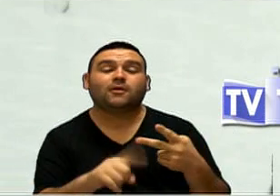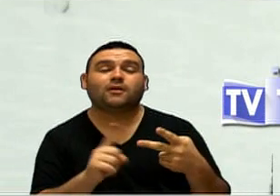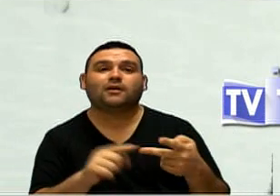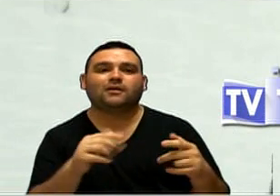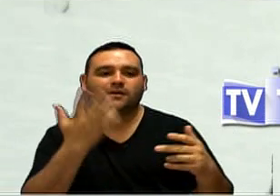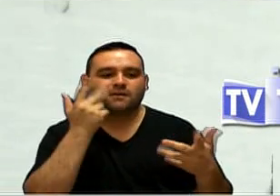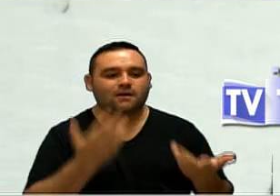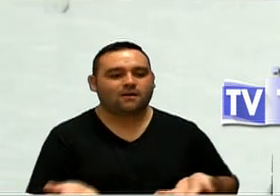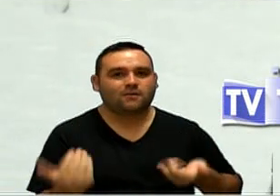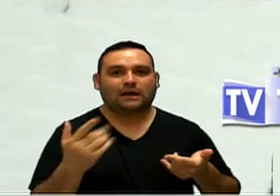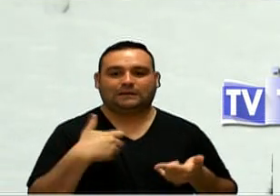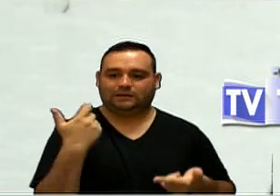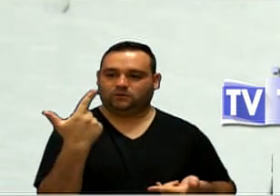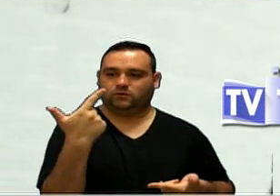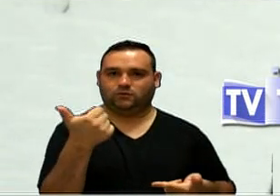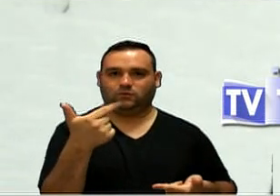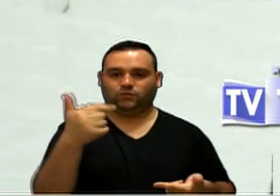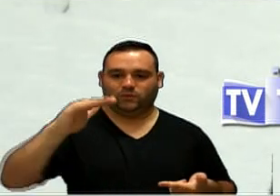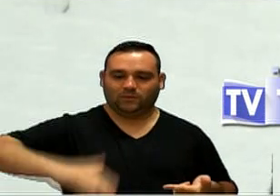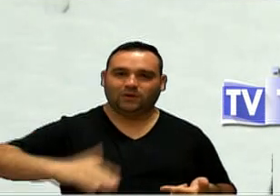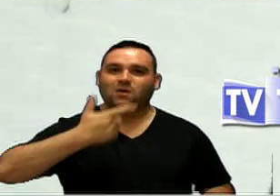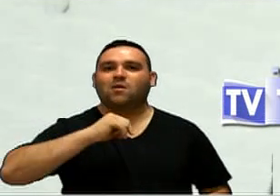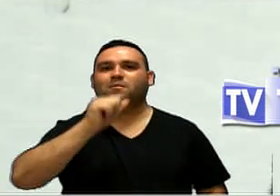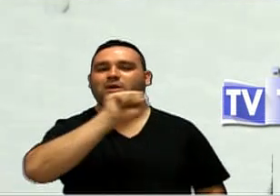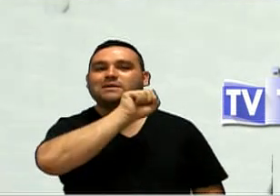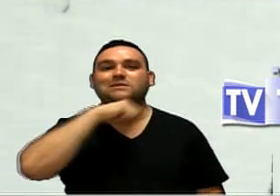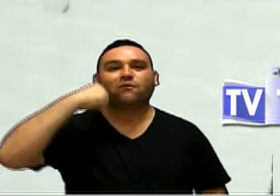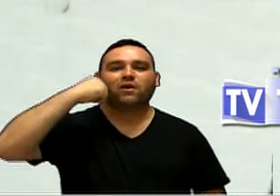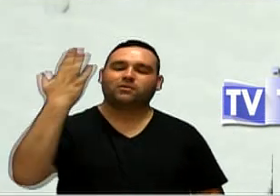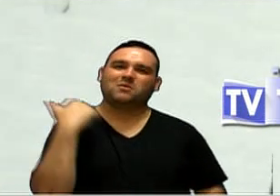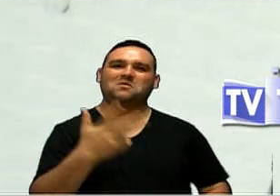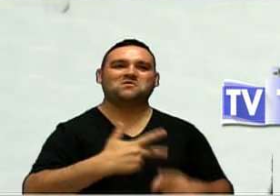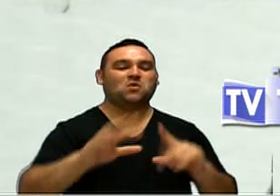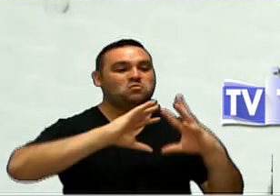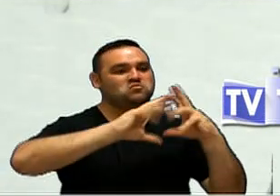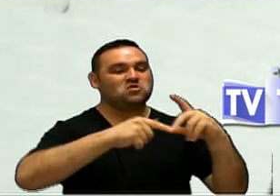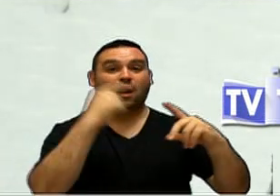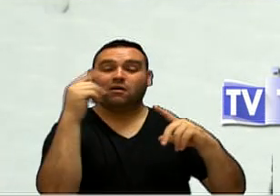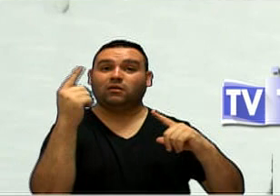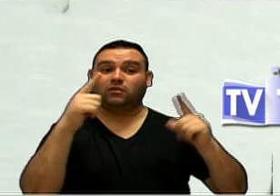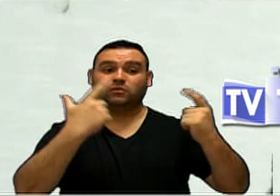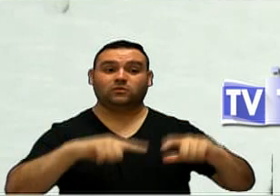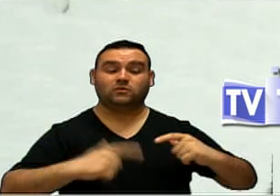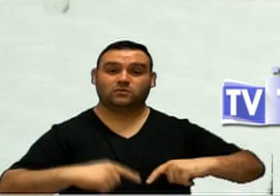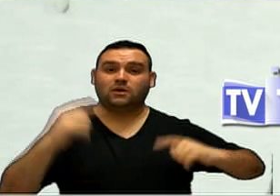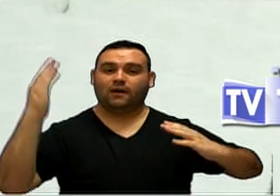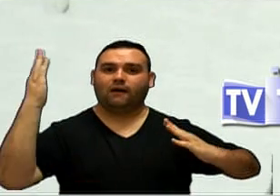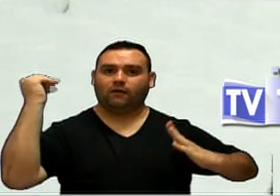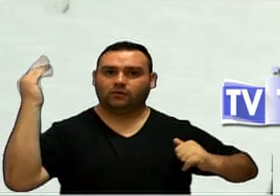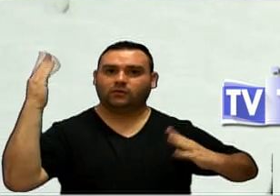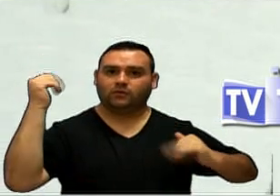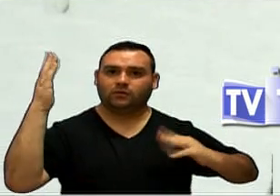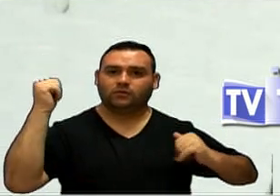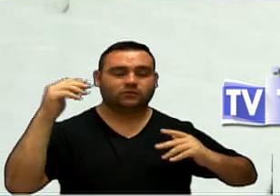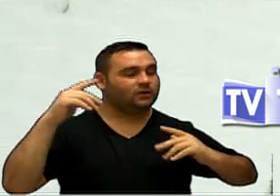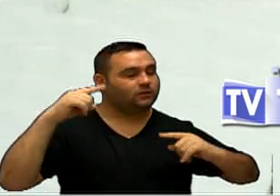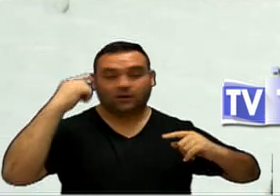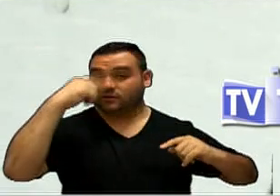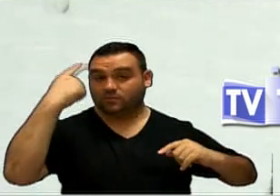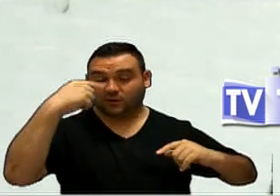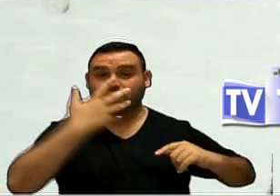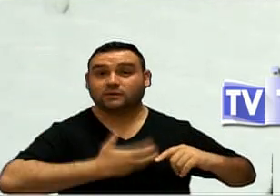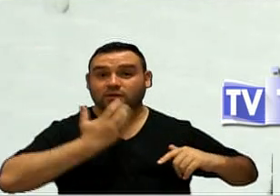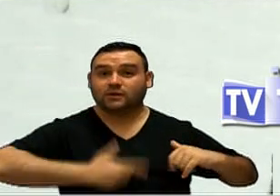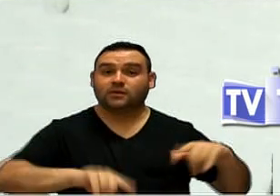a garotada sub-12 do Silvano, que foi campeão mundial na Espanha, agora no final de dezembro, contra